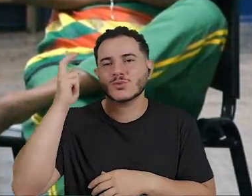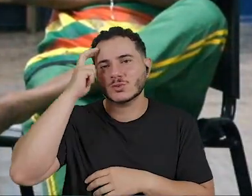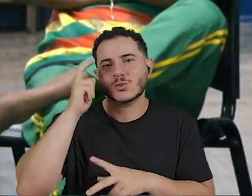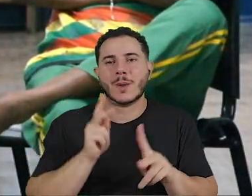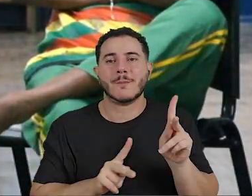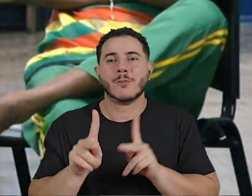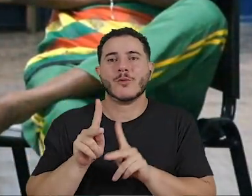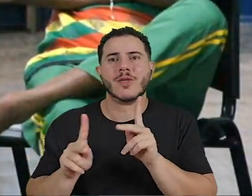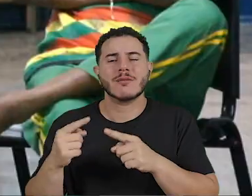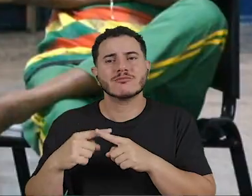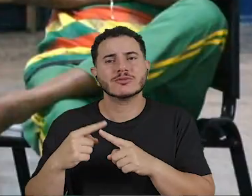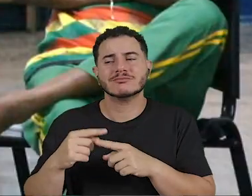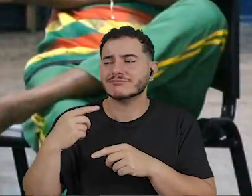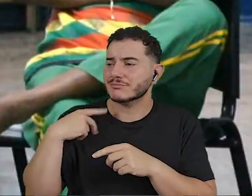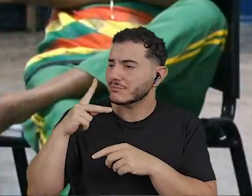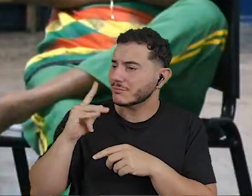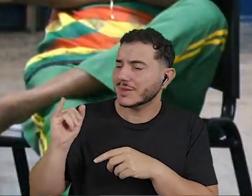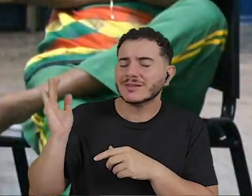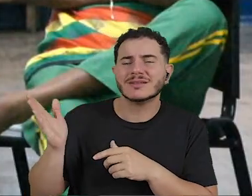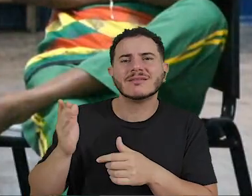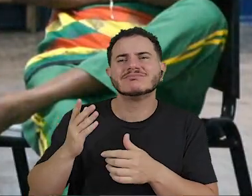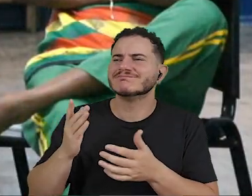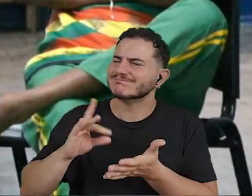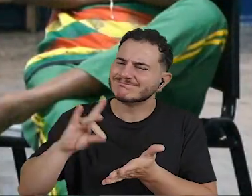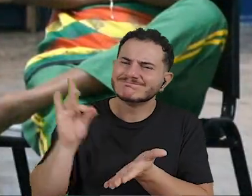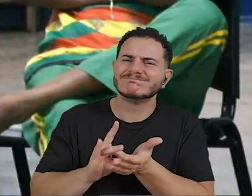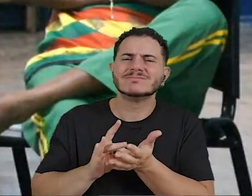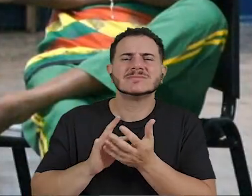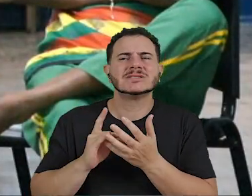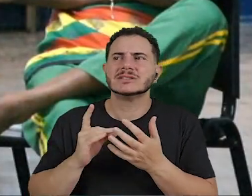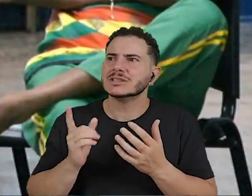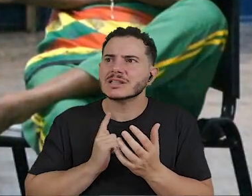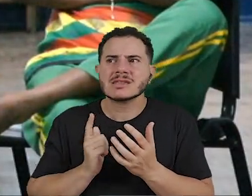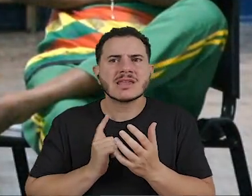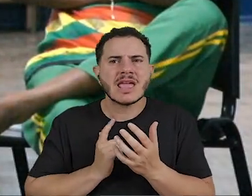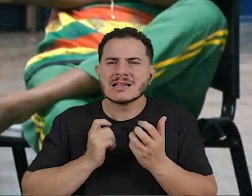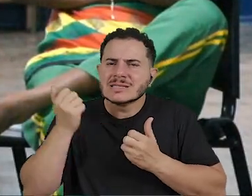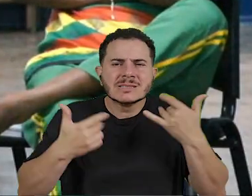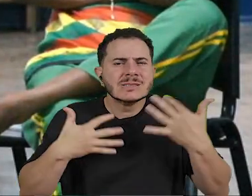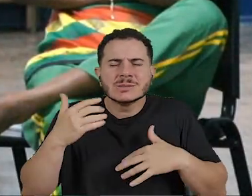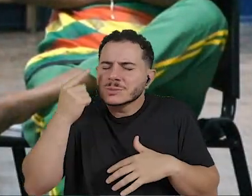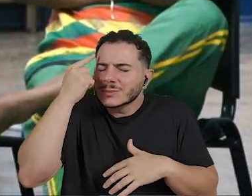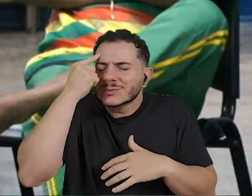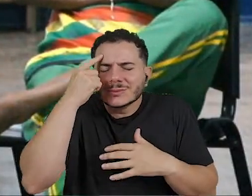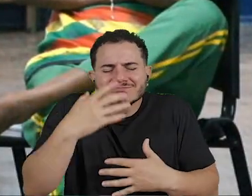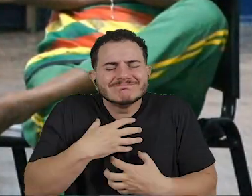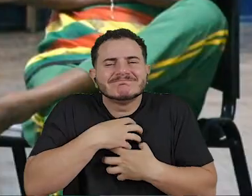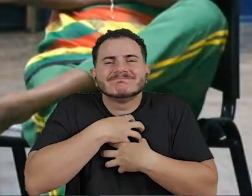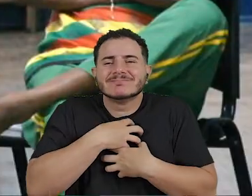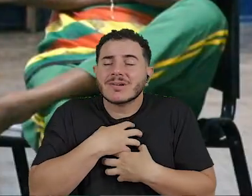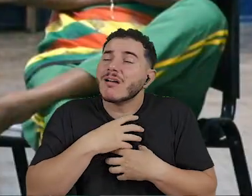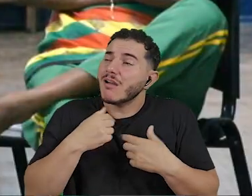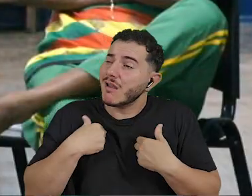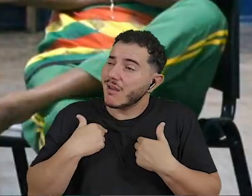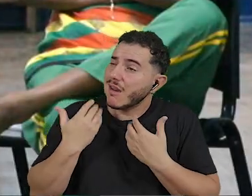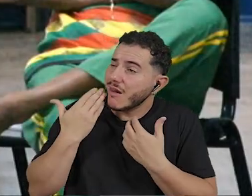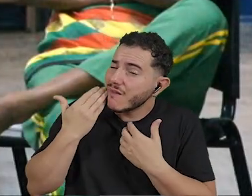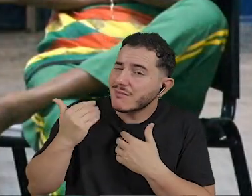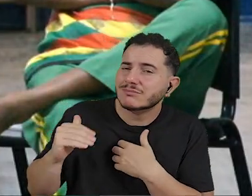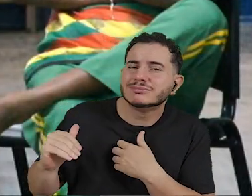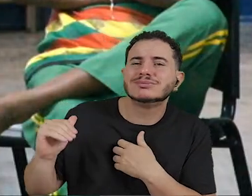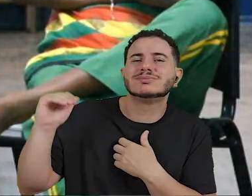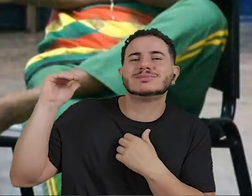sério. E isso está lá exatamente nos agradecimentos, né, ali na introdução, como